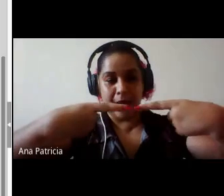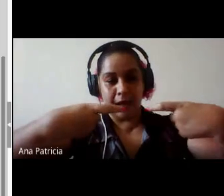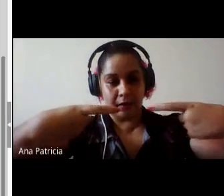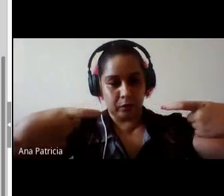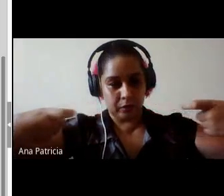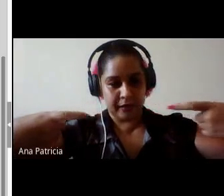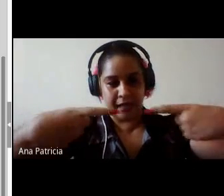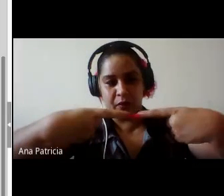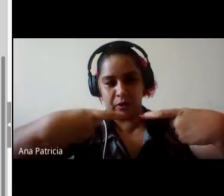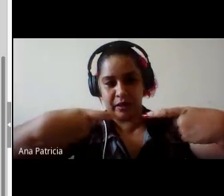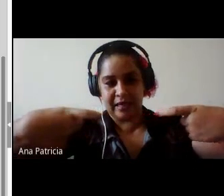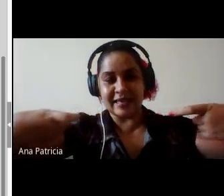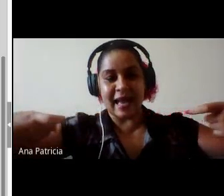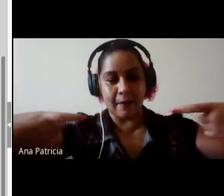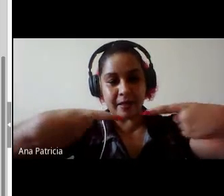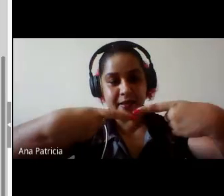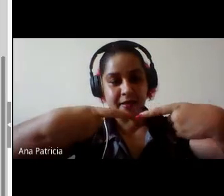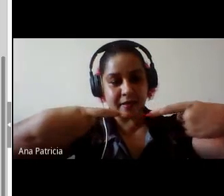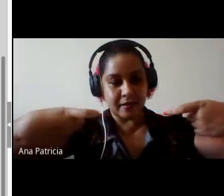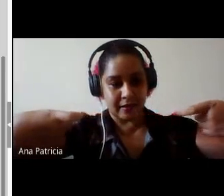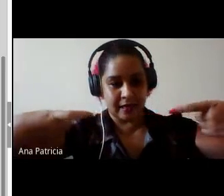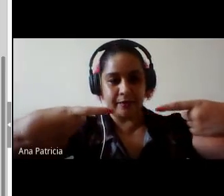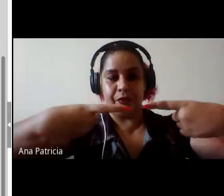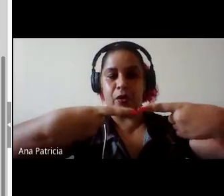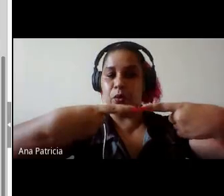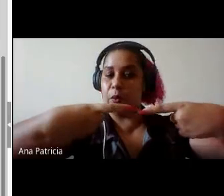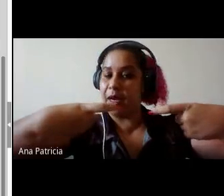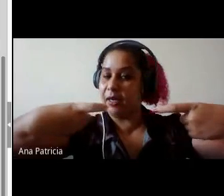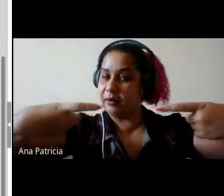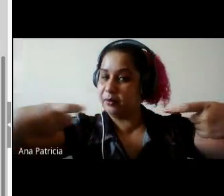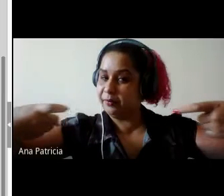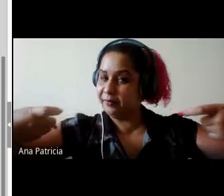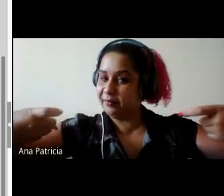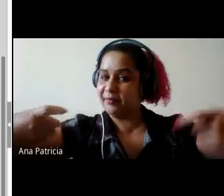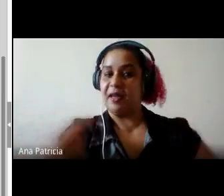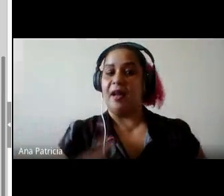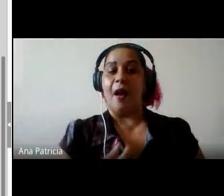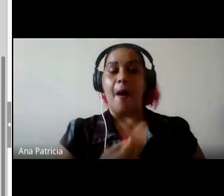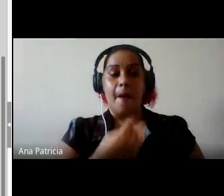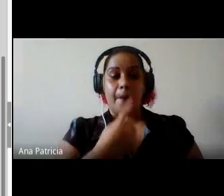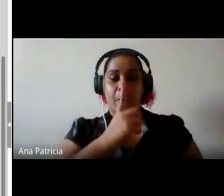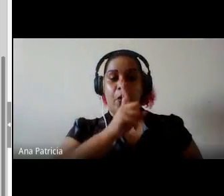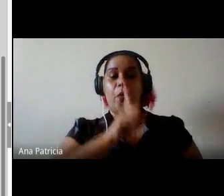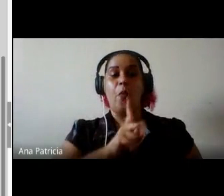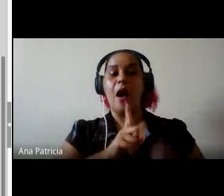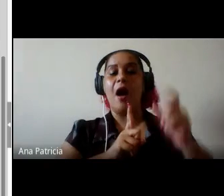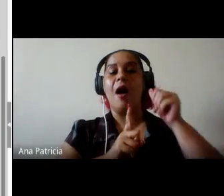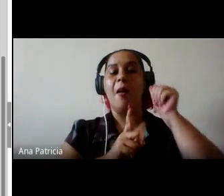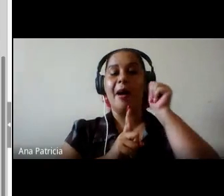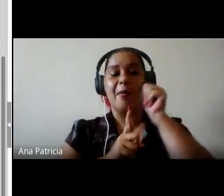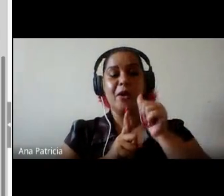brigando, duelando, que é no sentido das armas, né? Duelando por